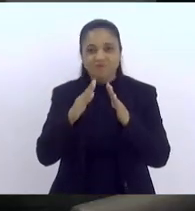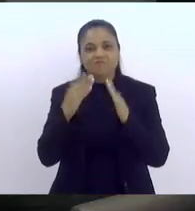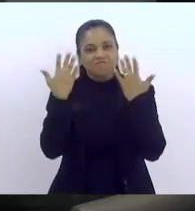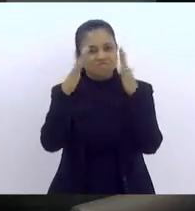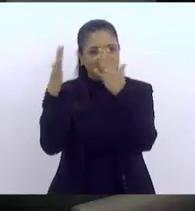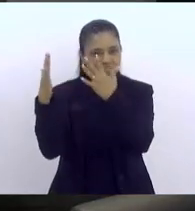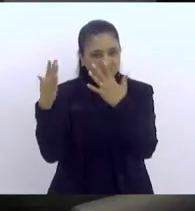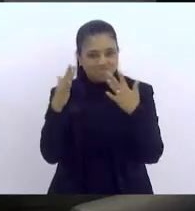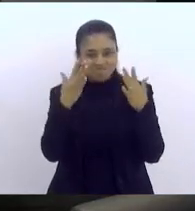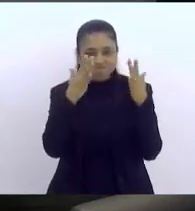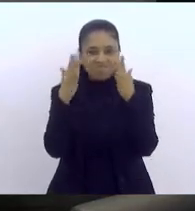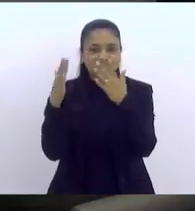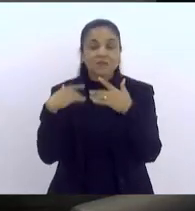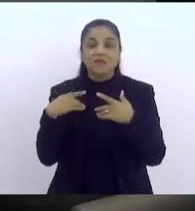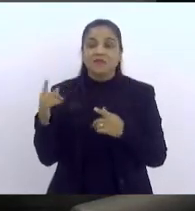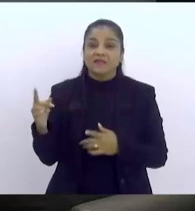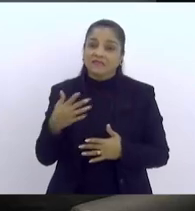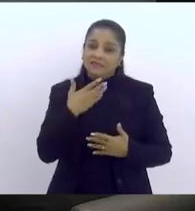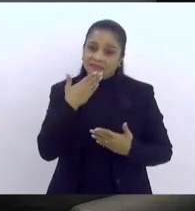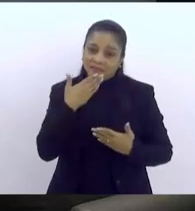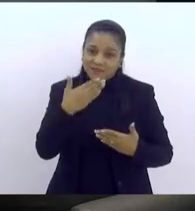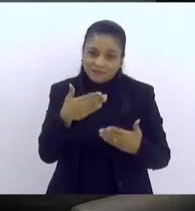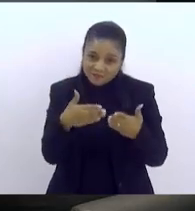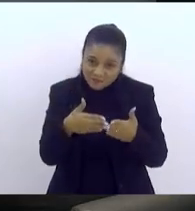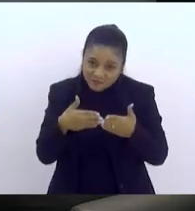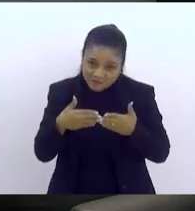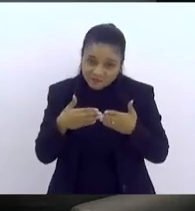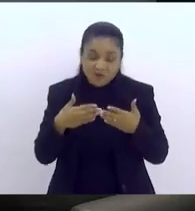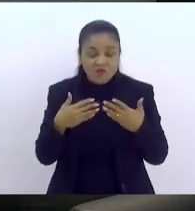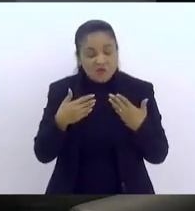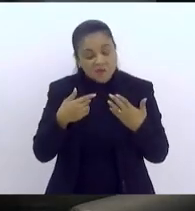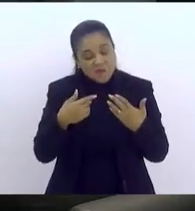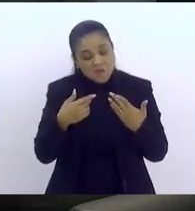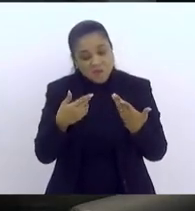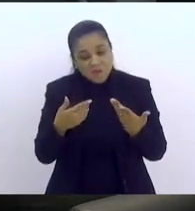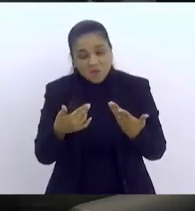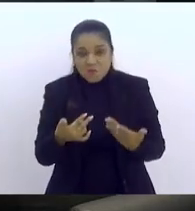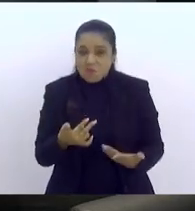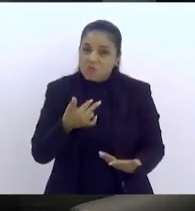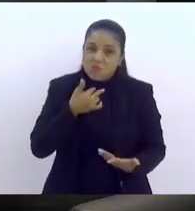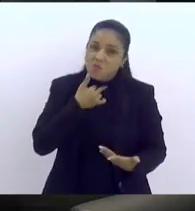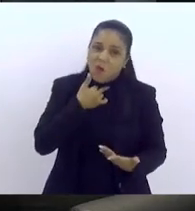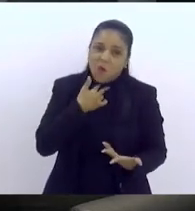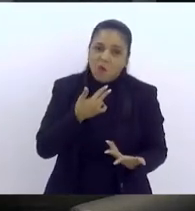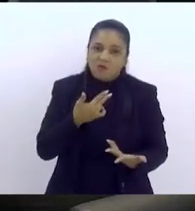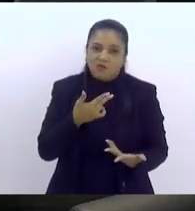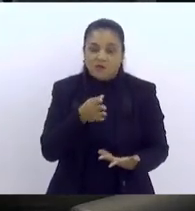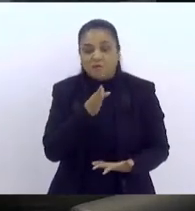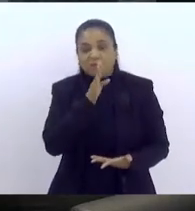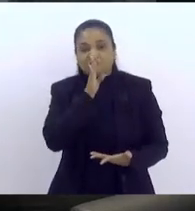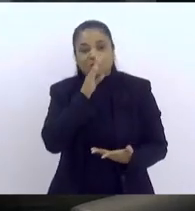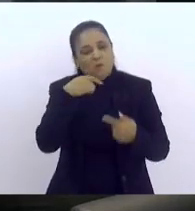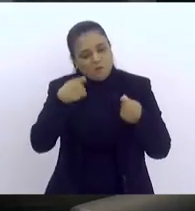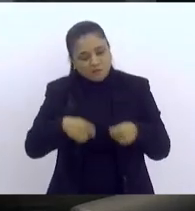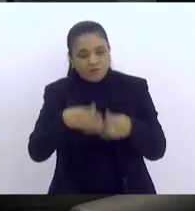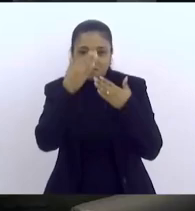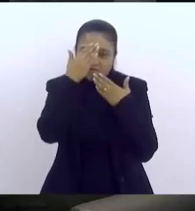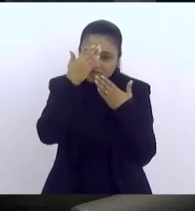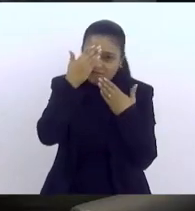Senhor presidente, com licença. Não posso deixar de agradecer a nossa companheira,